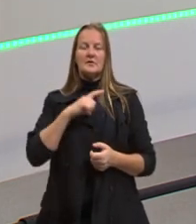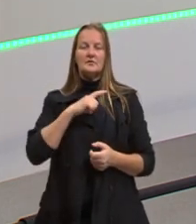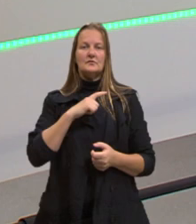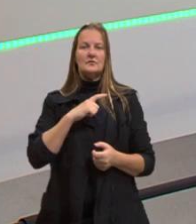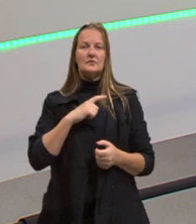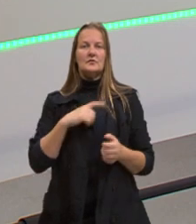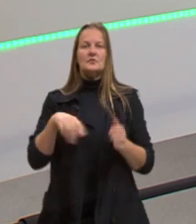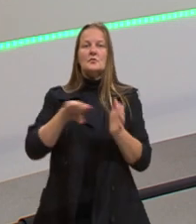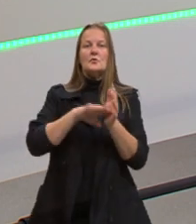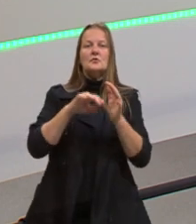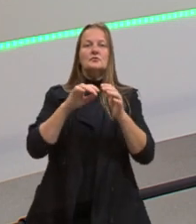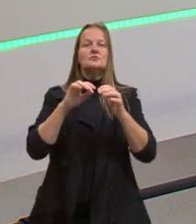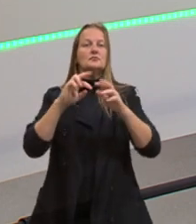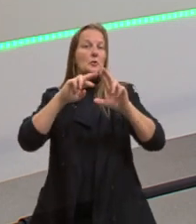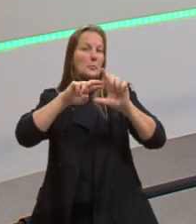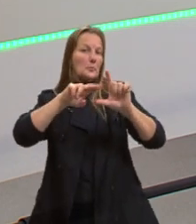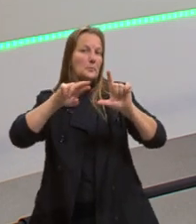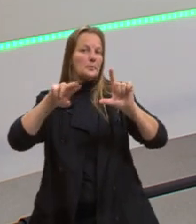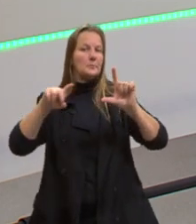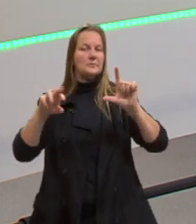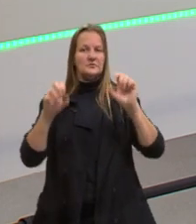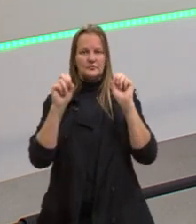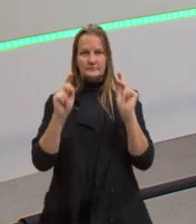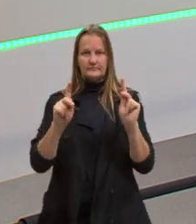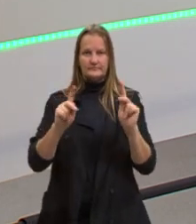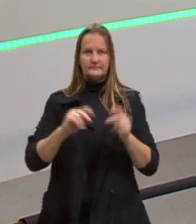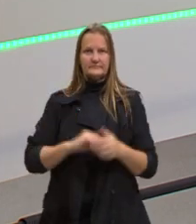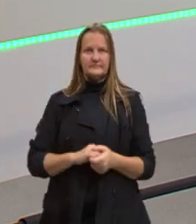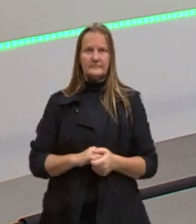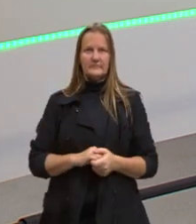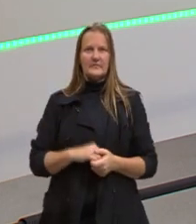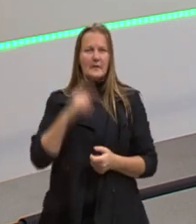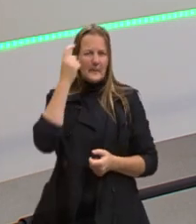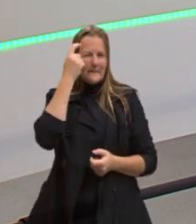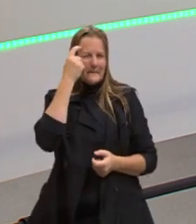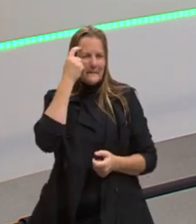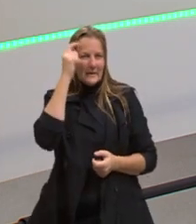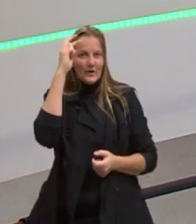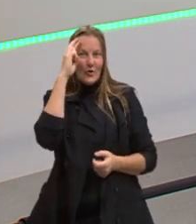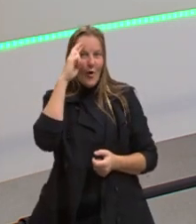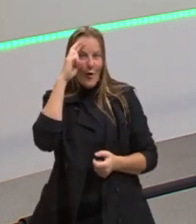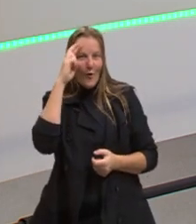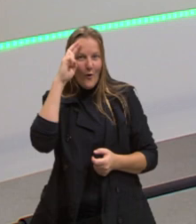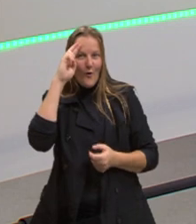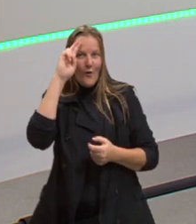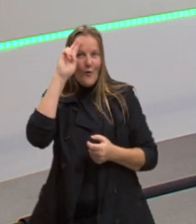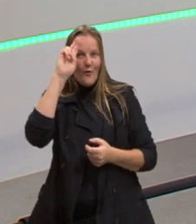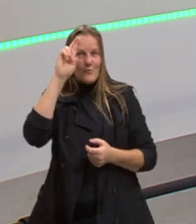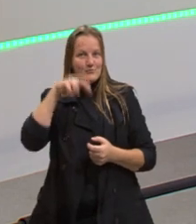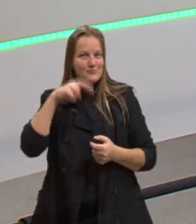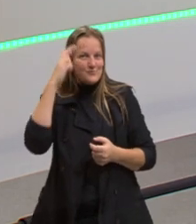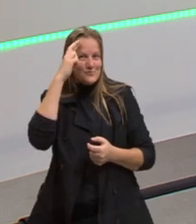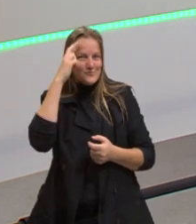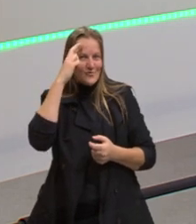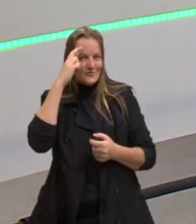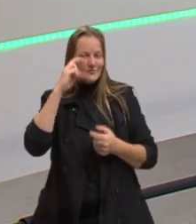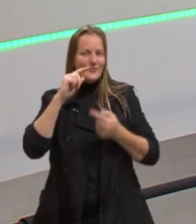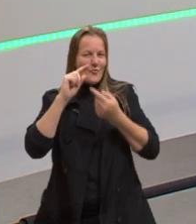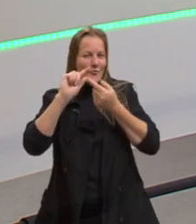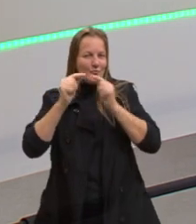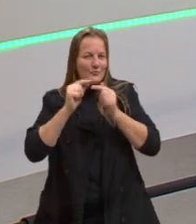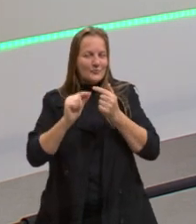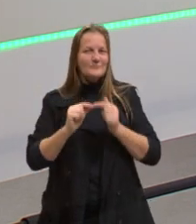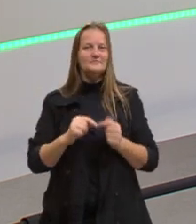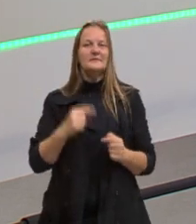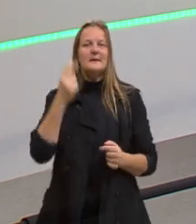depois de mídia etc etc certo entendeu meu raciocínio eu coloco várias ideias para vocês pessoal porque eu quero